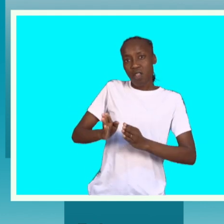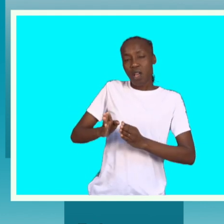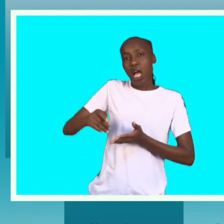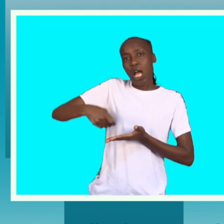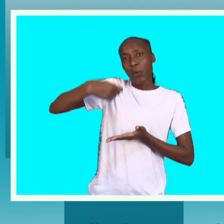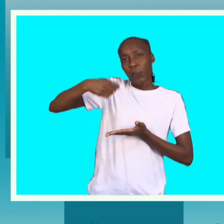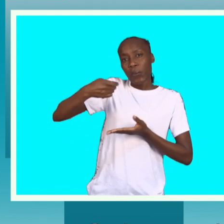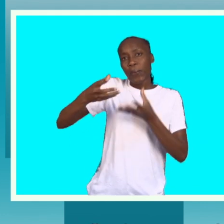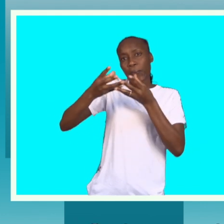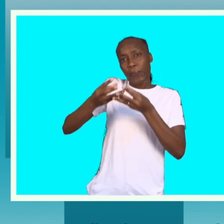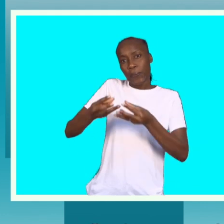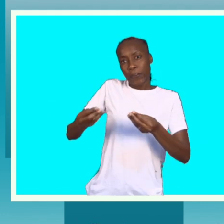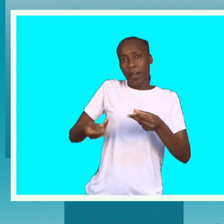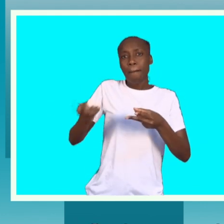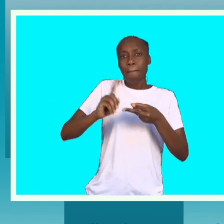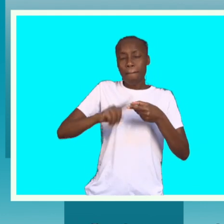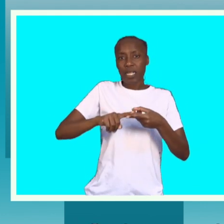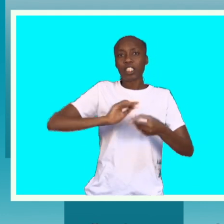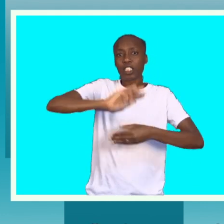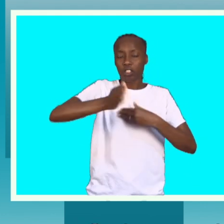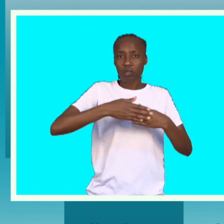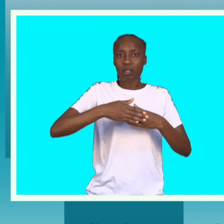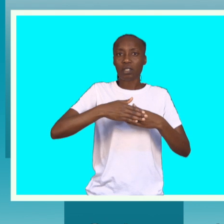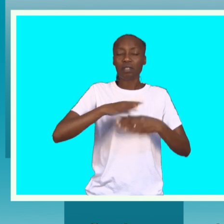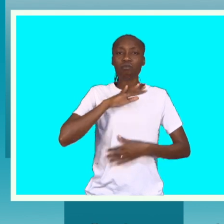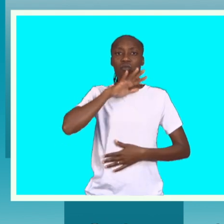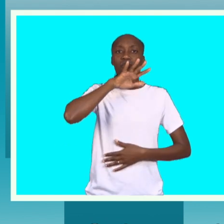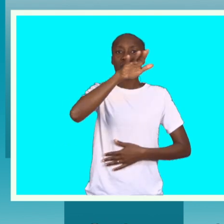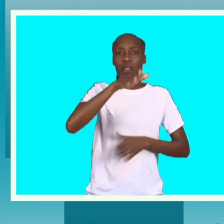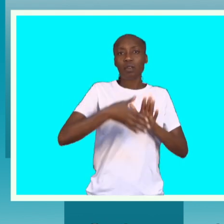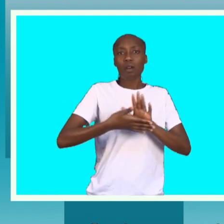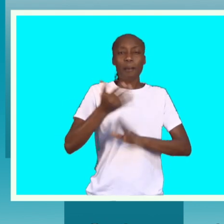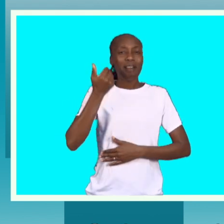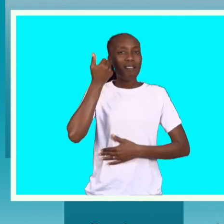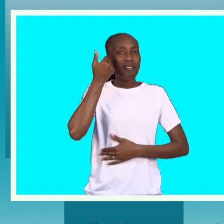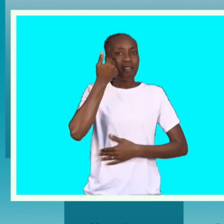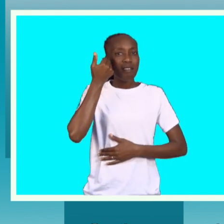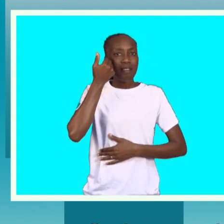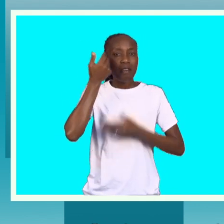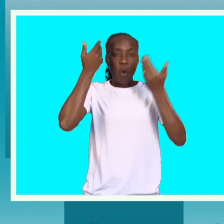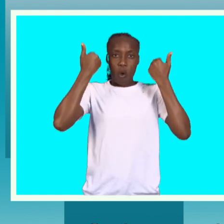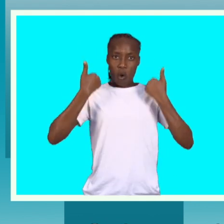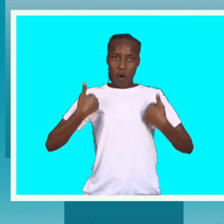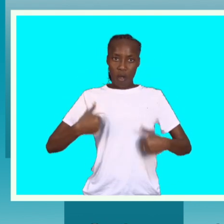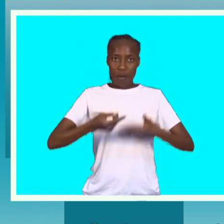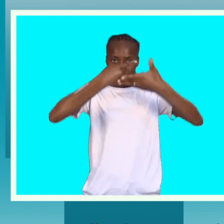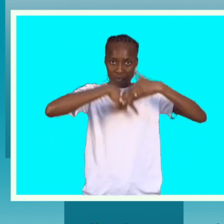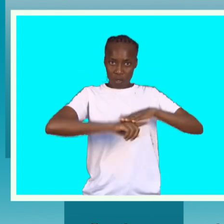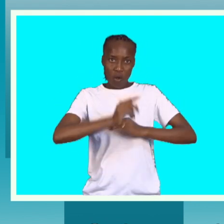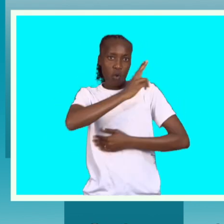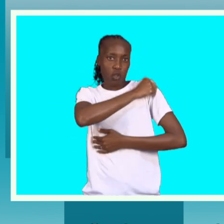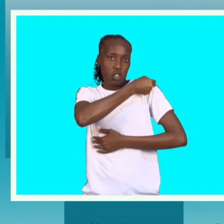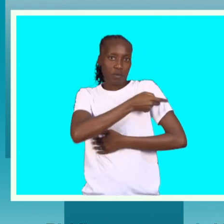esse. Vemito mais, já comece a ficar quente. Corpo. Peguei no hospital, fazia consulta, disse, é